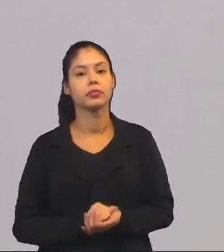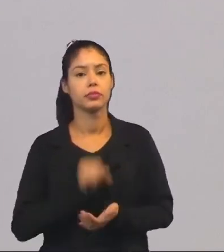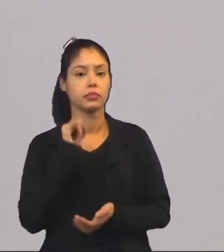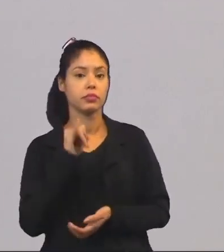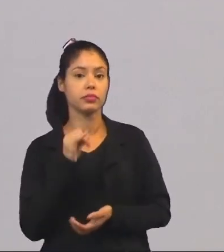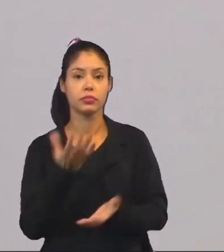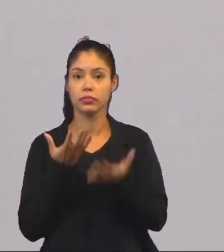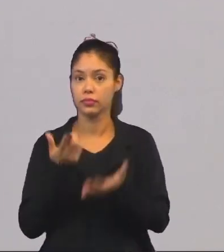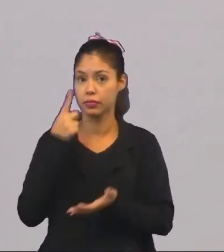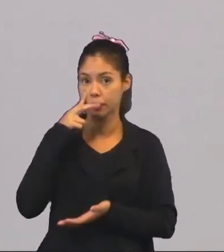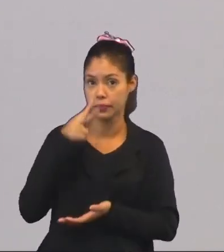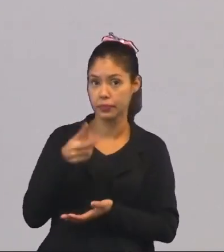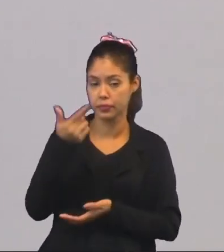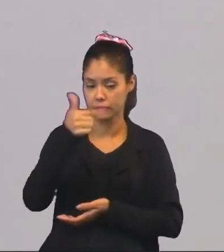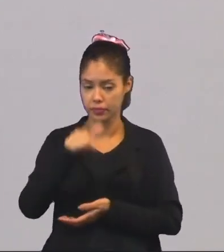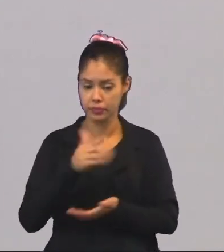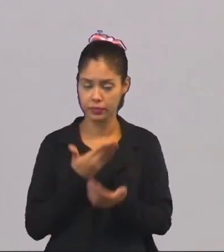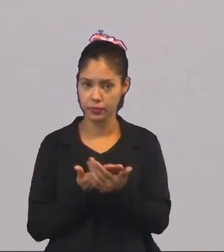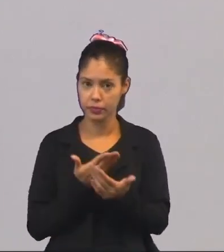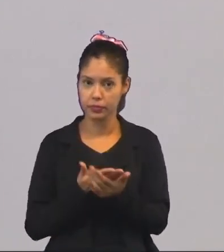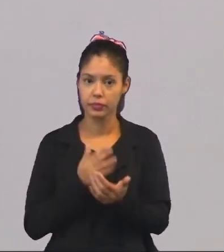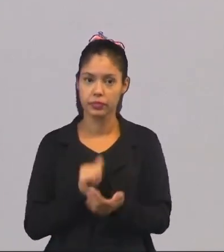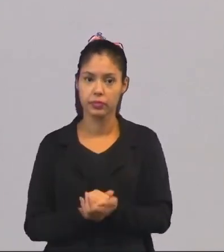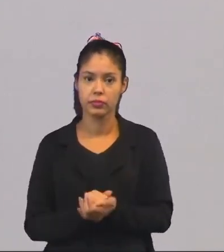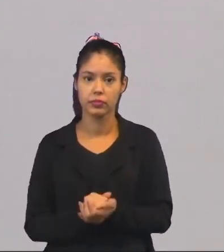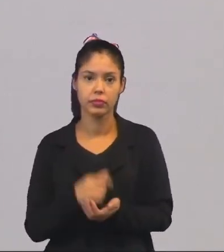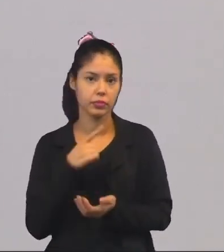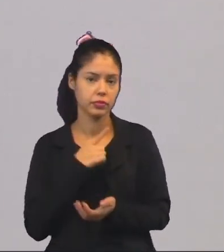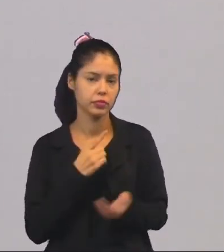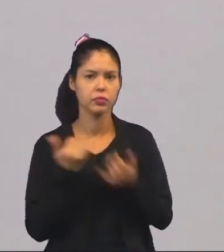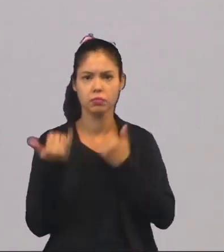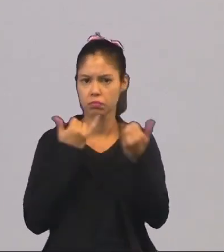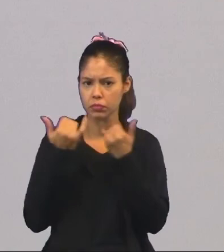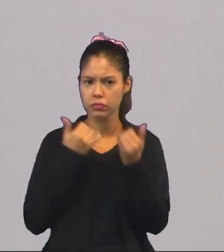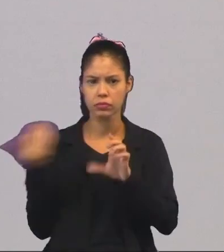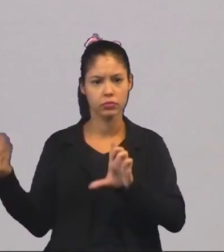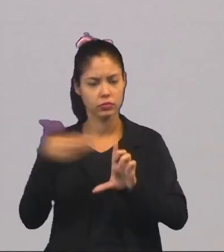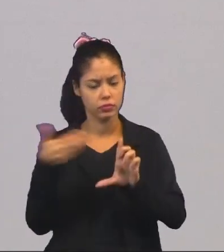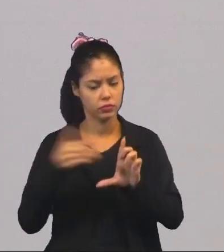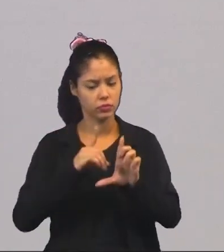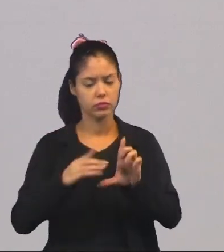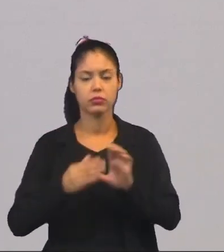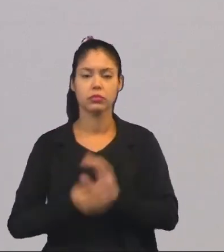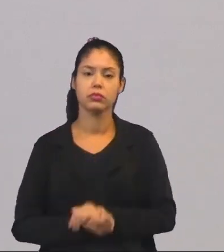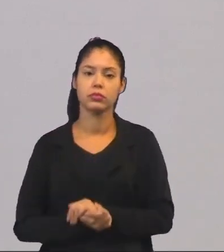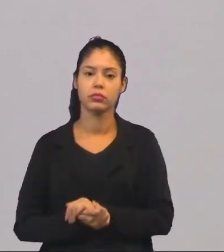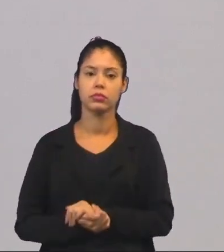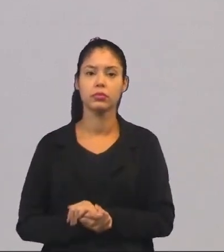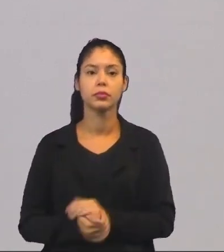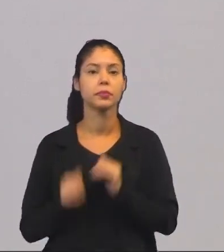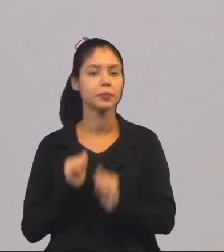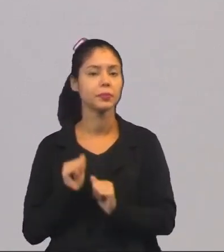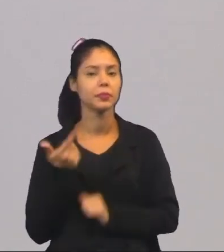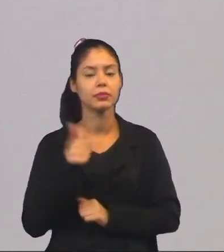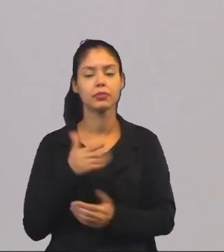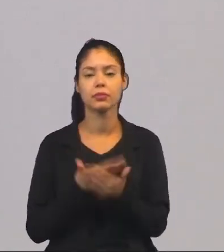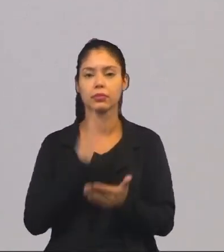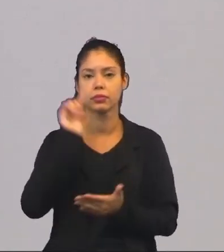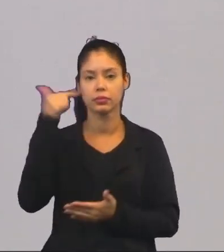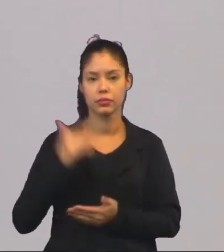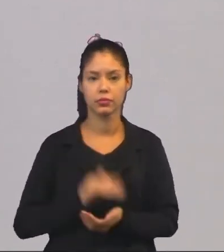Se você quer rever essa aula, quer ter mais informação, acesse a plataforma Eduque. Nela você pode rever